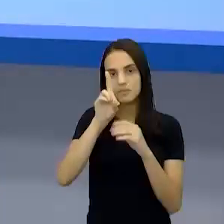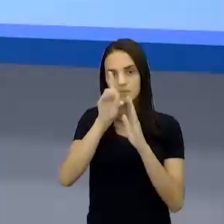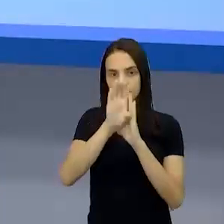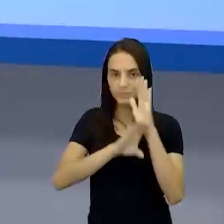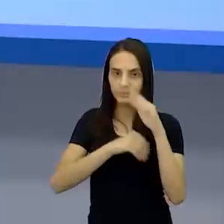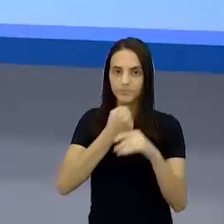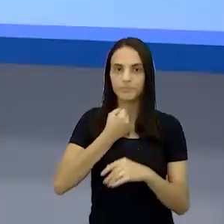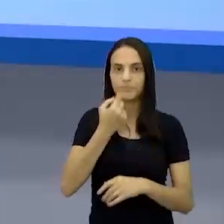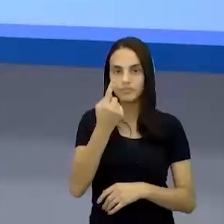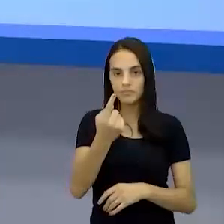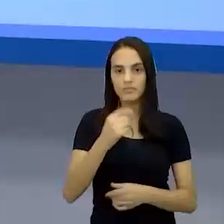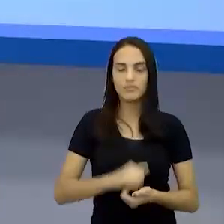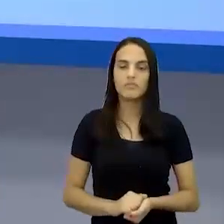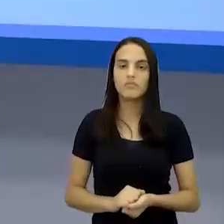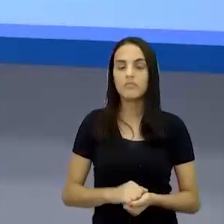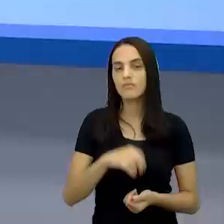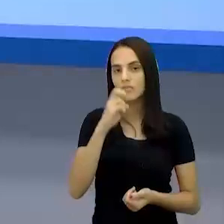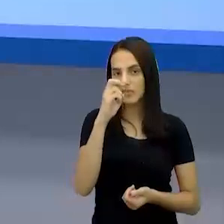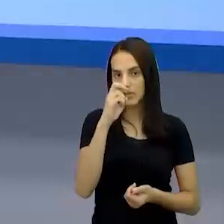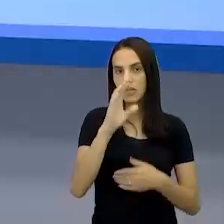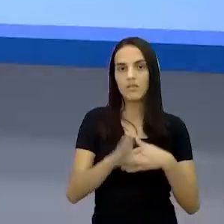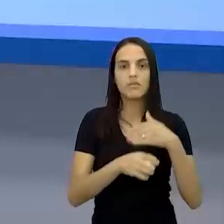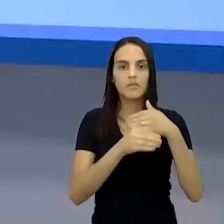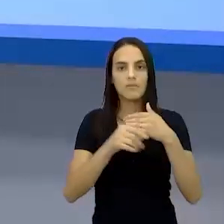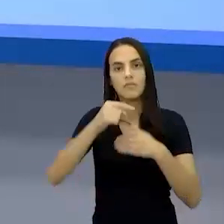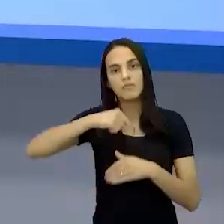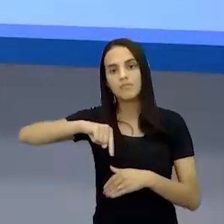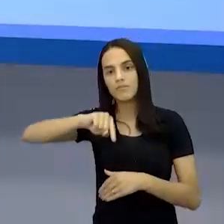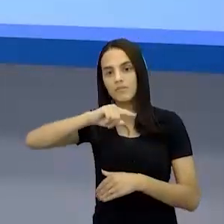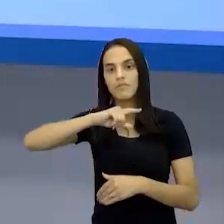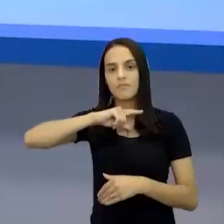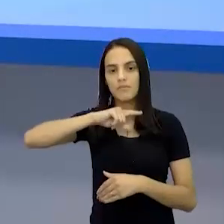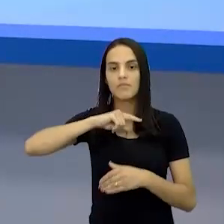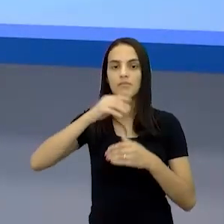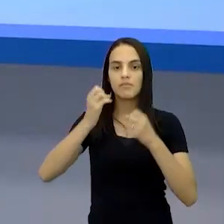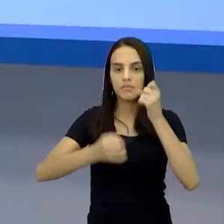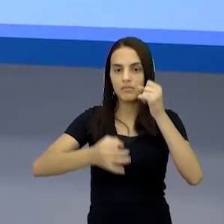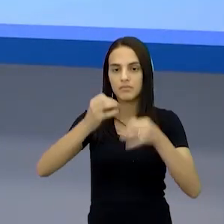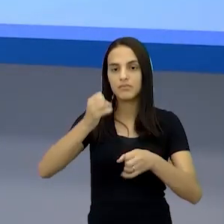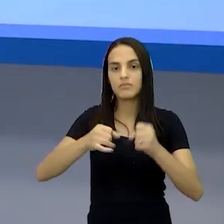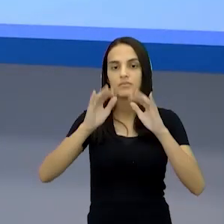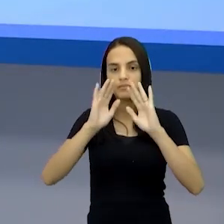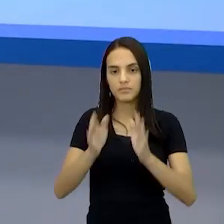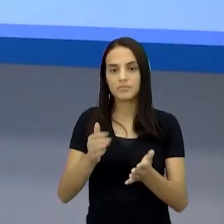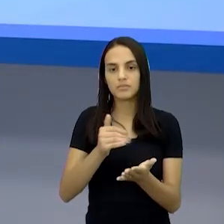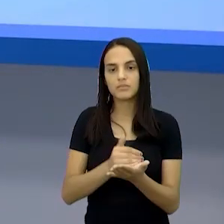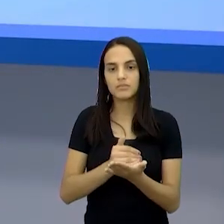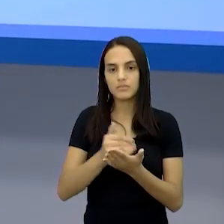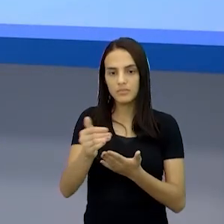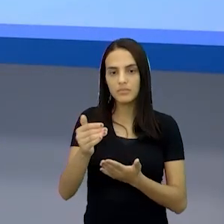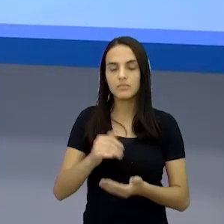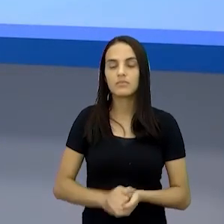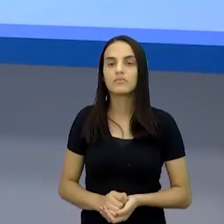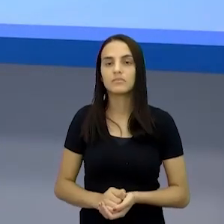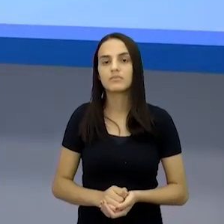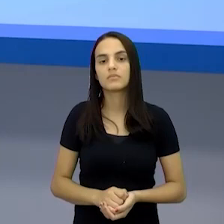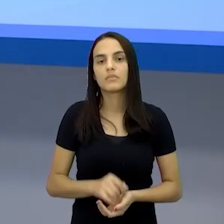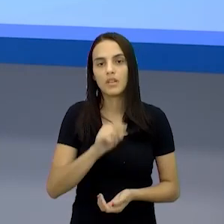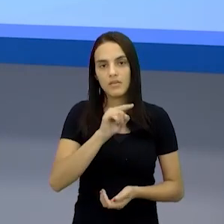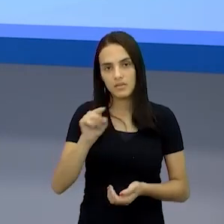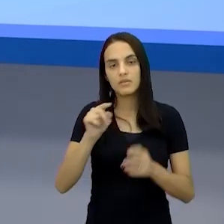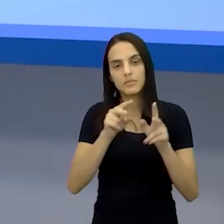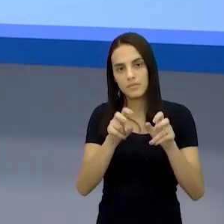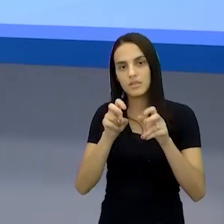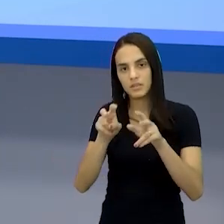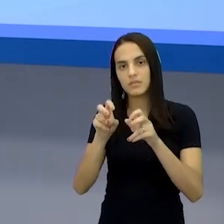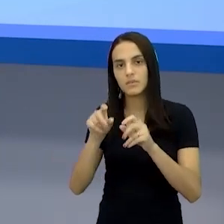curricular 1, nesses 5 componentes que a gente tinha lá citado no início da aula para vocês, vocês